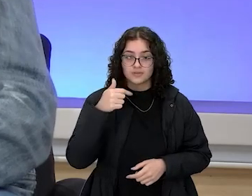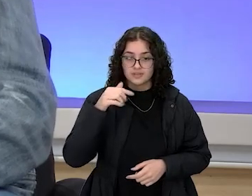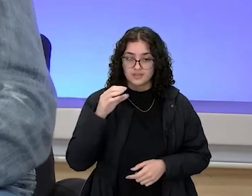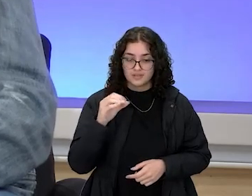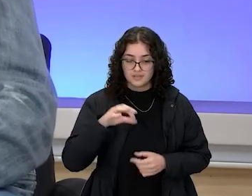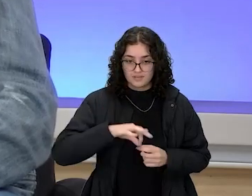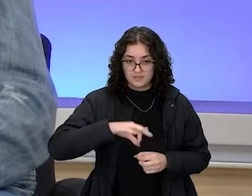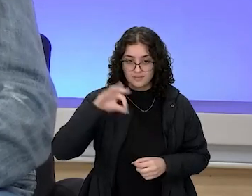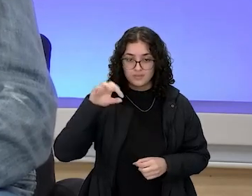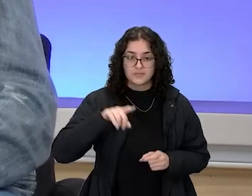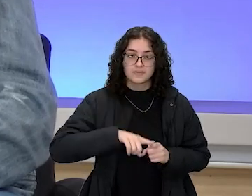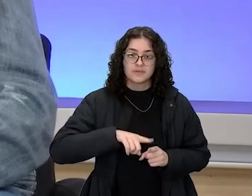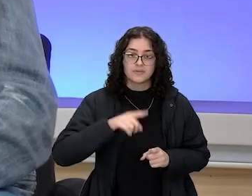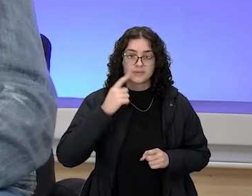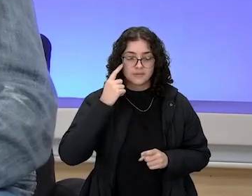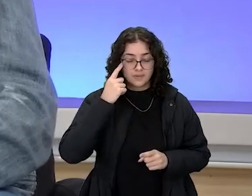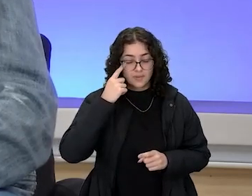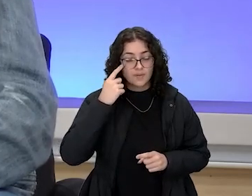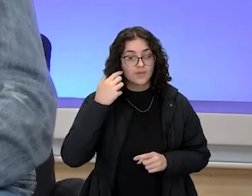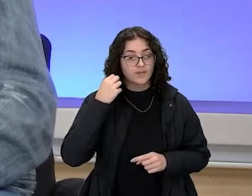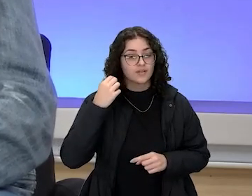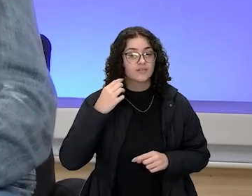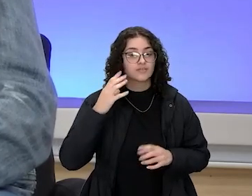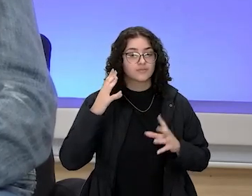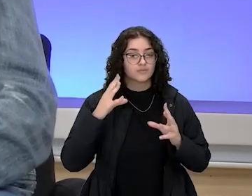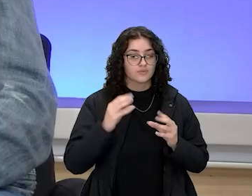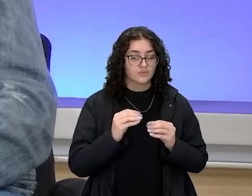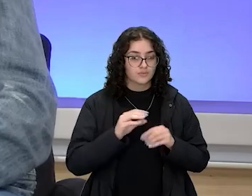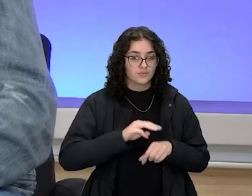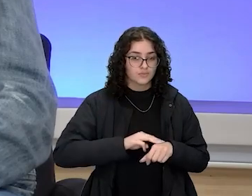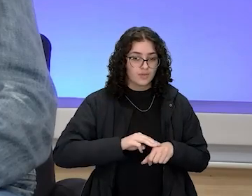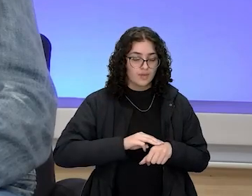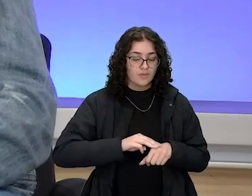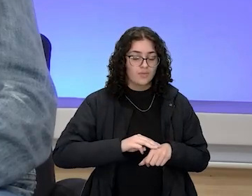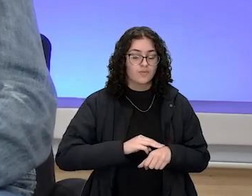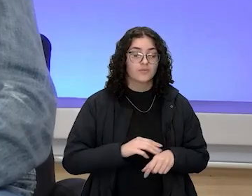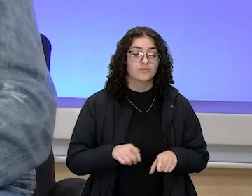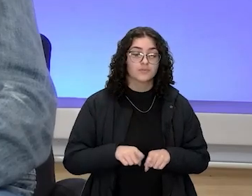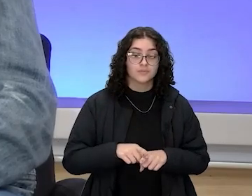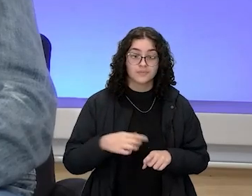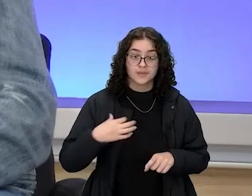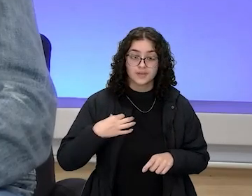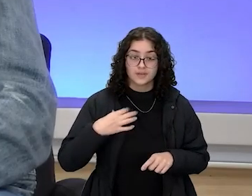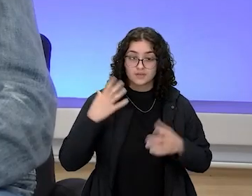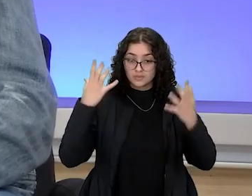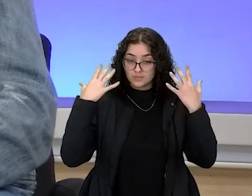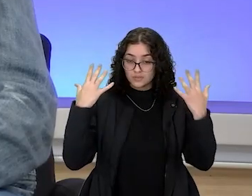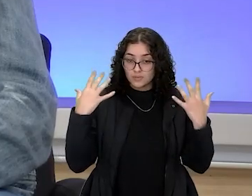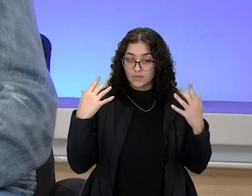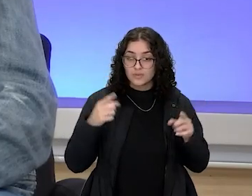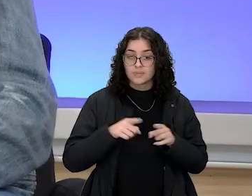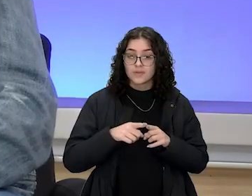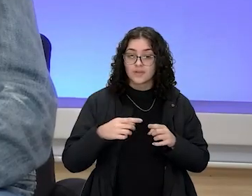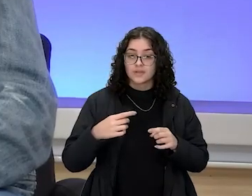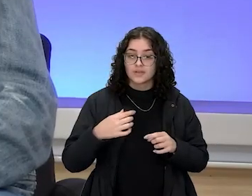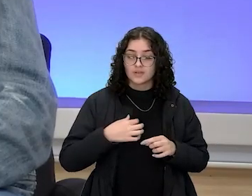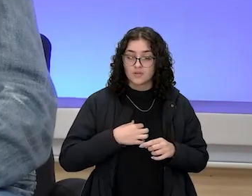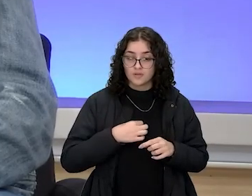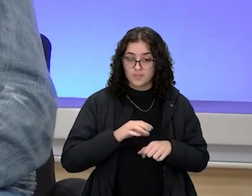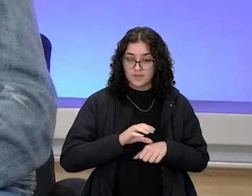tenho olhos e cabelos castanhos escuros, estou com os cabelos soltos, estou usando uma blusa